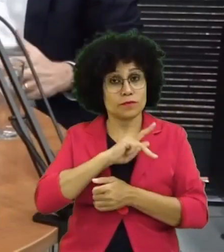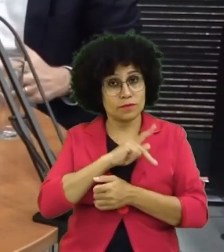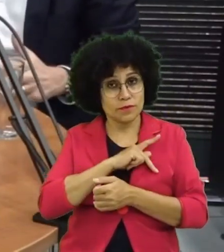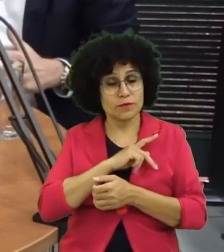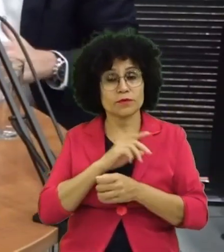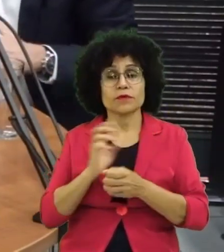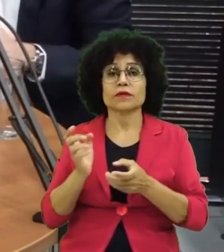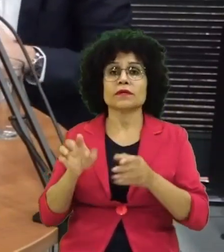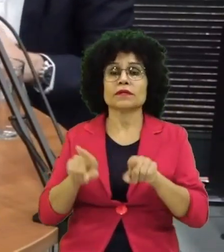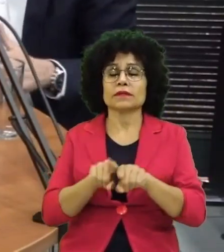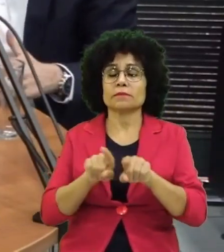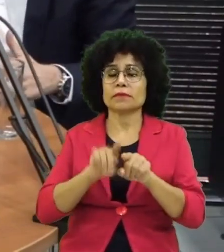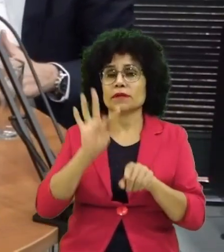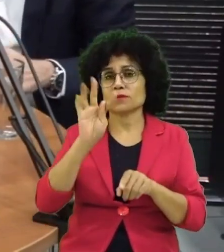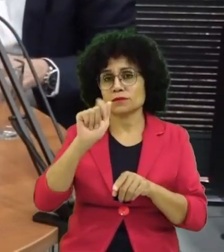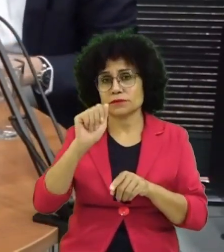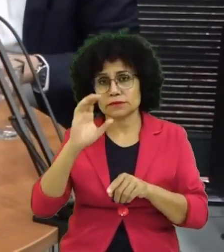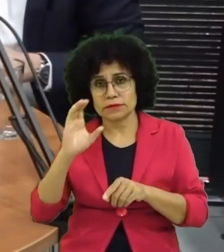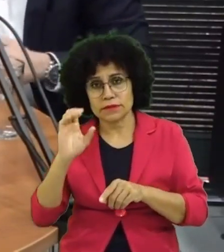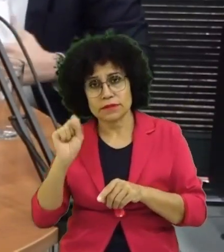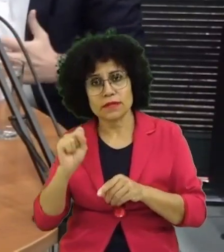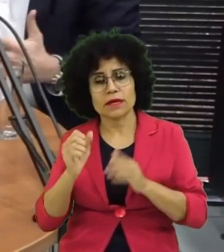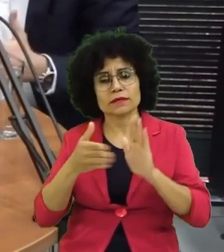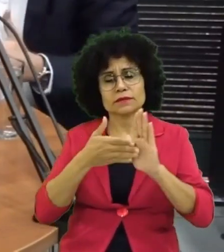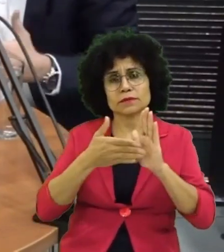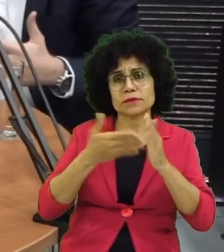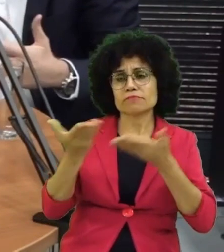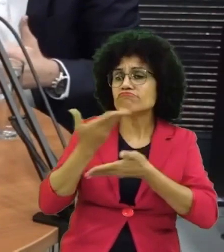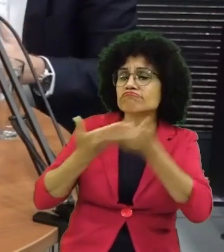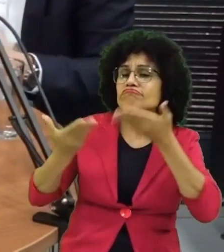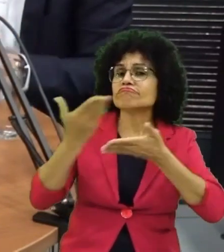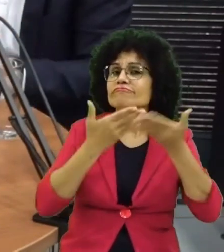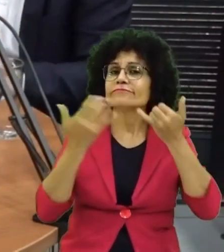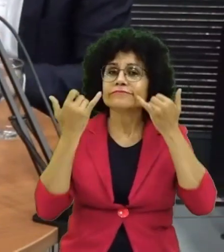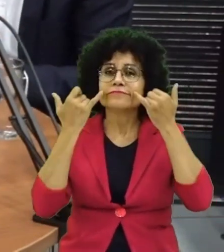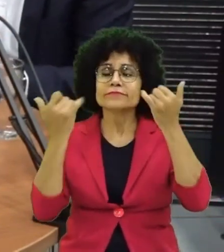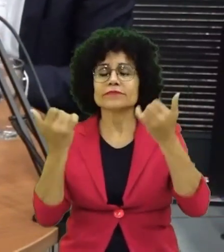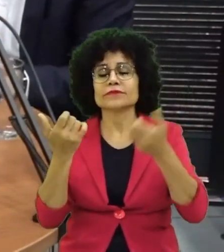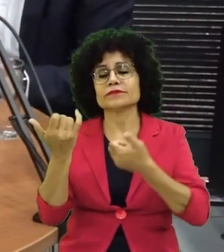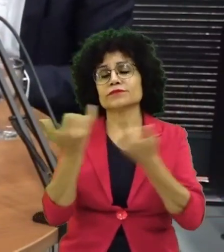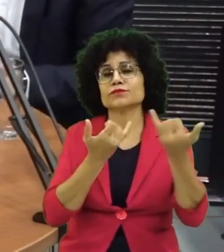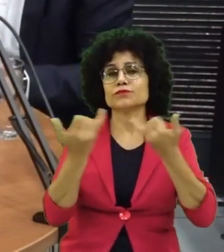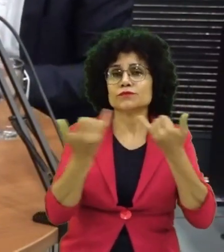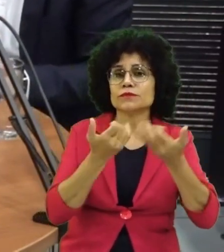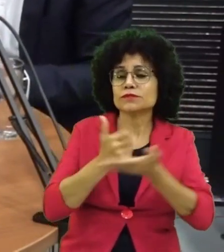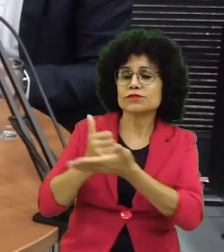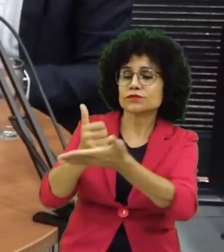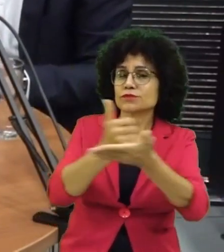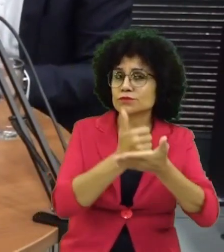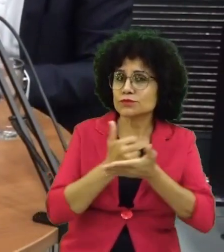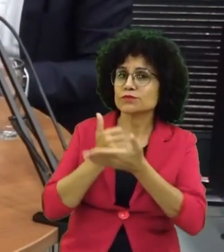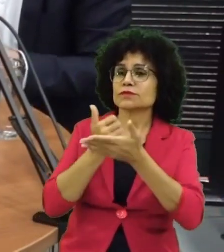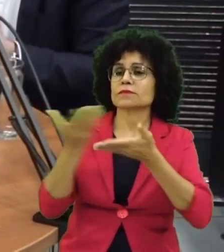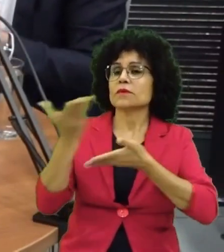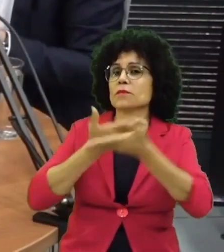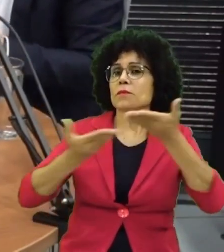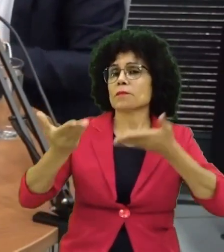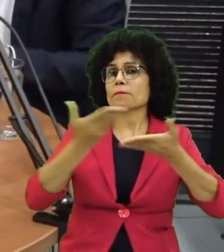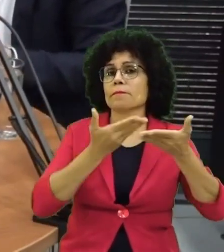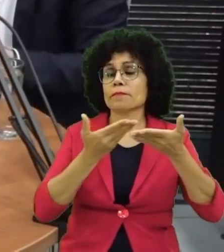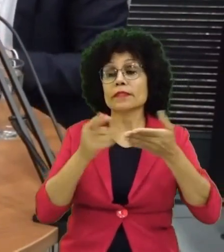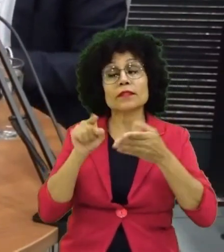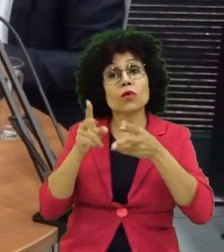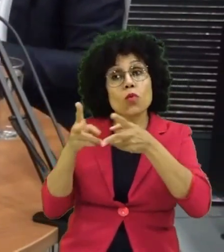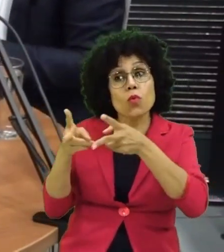Público, destaques das ações que nós vamos propor. Vai ser uma troca interessante de informações e de auxílio, né? E aí o observatório